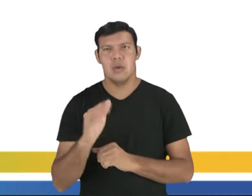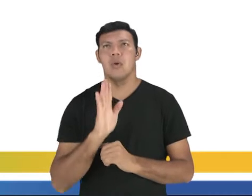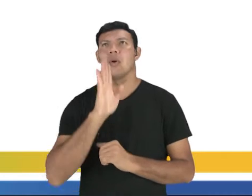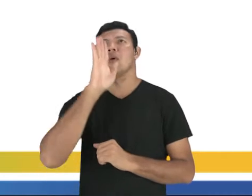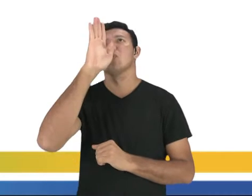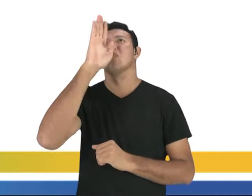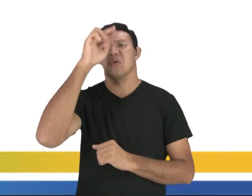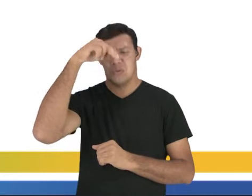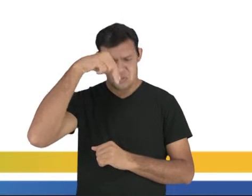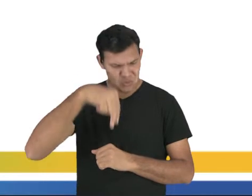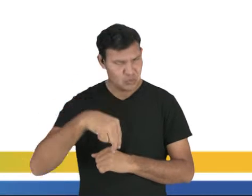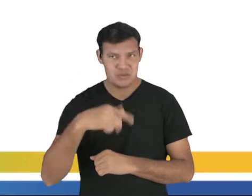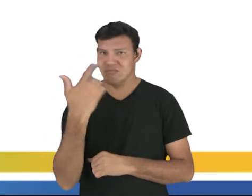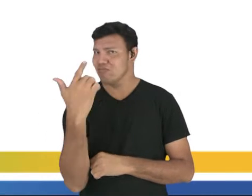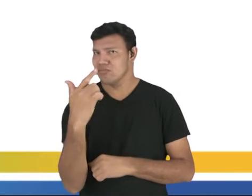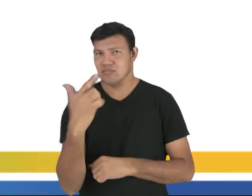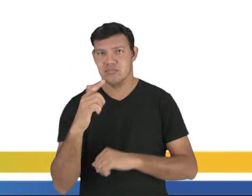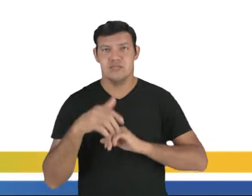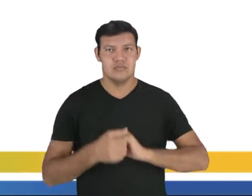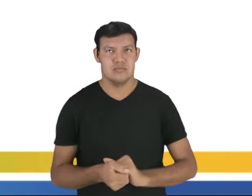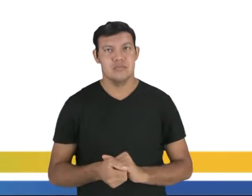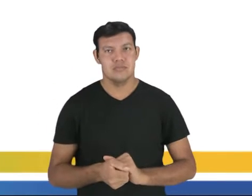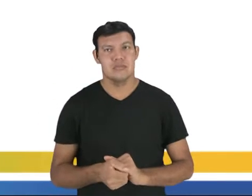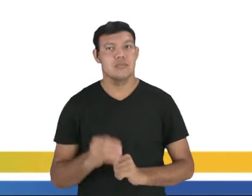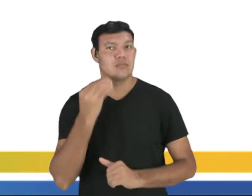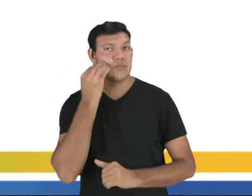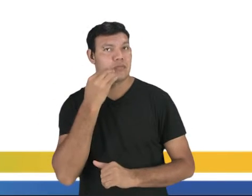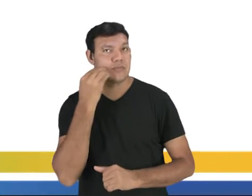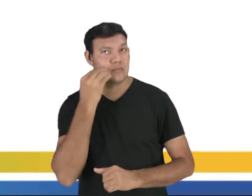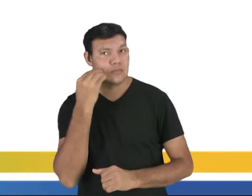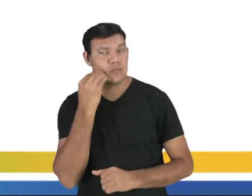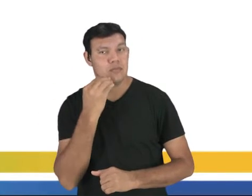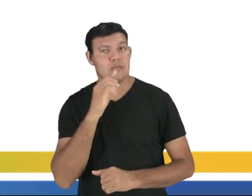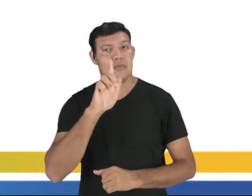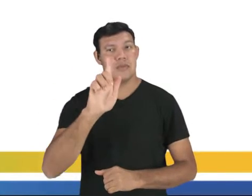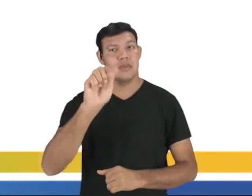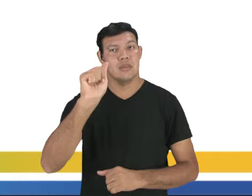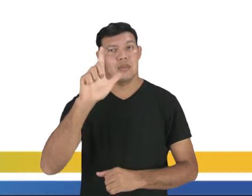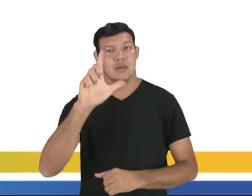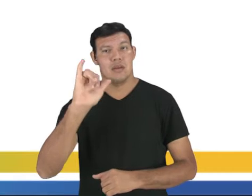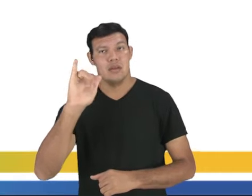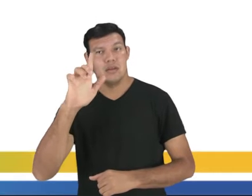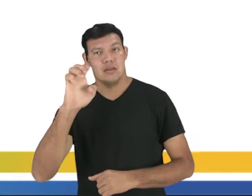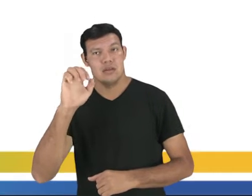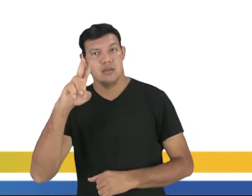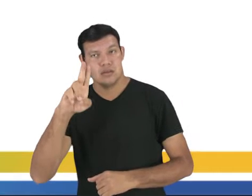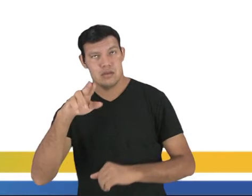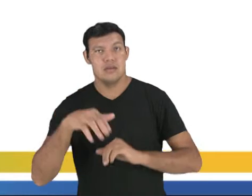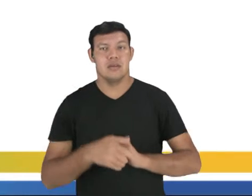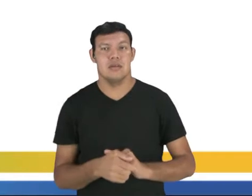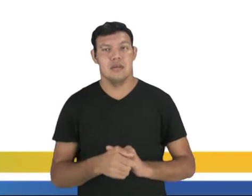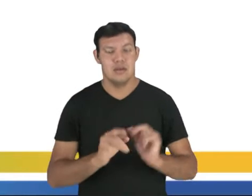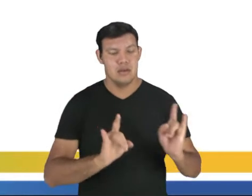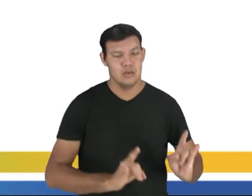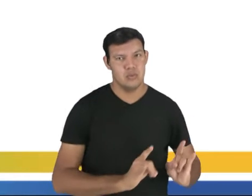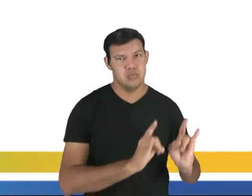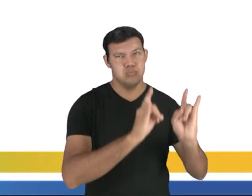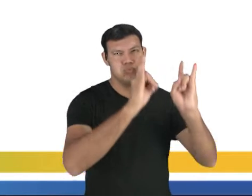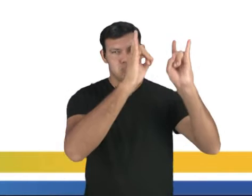tem baixo. Então, esse é um experimento aí que Galileu fez, né? Está simbolizando ali Galileu na Torre de Pisa,